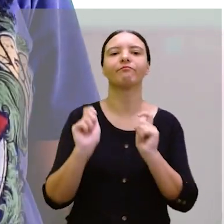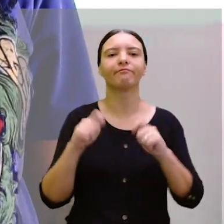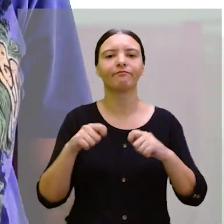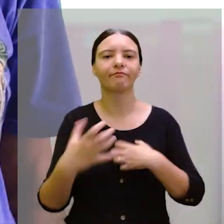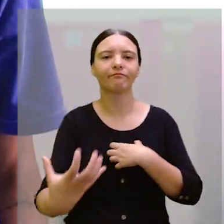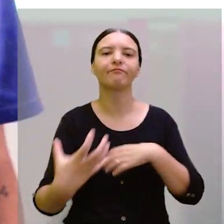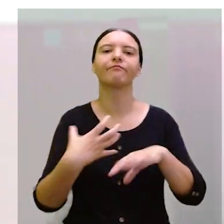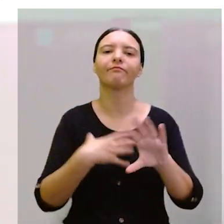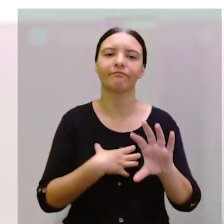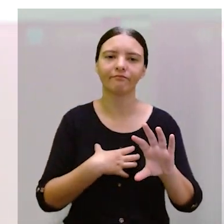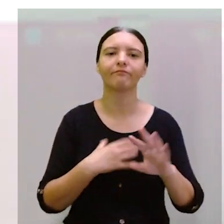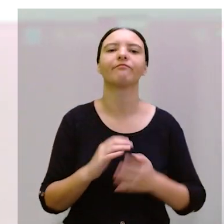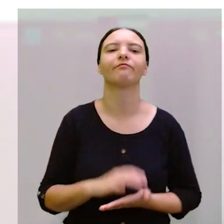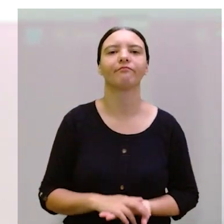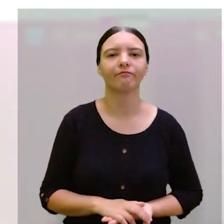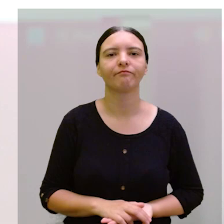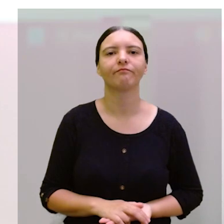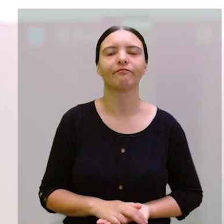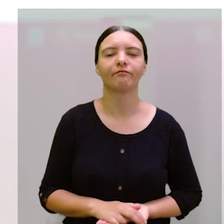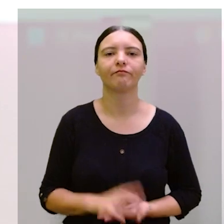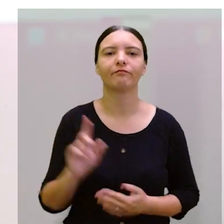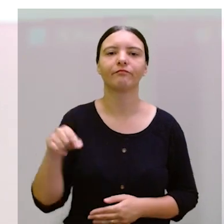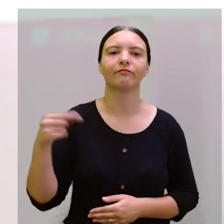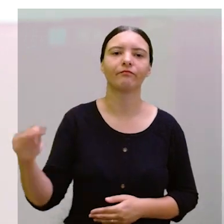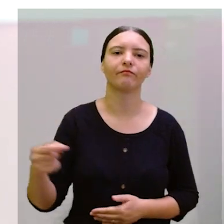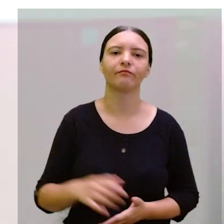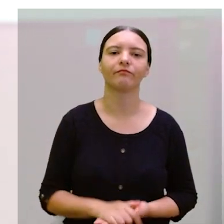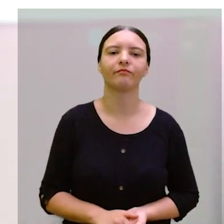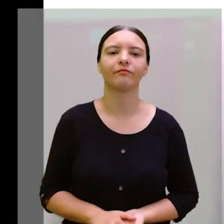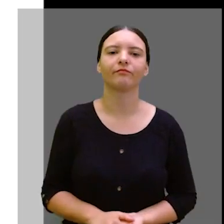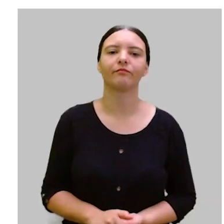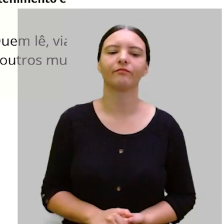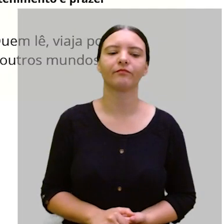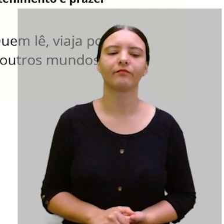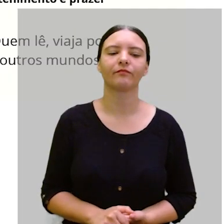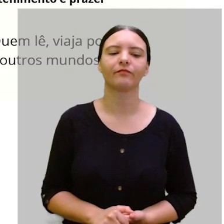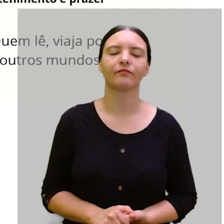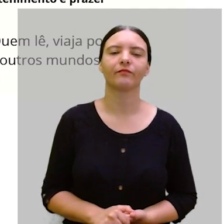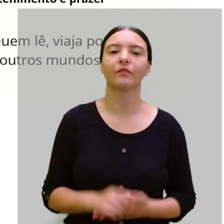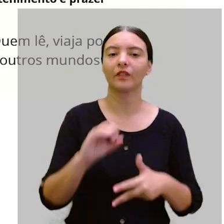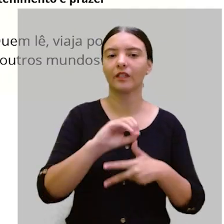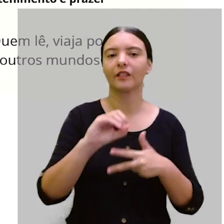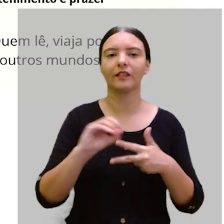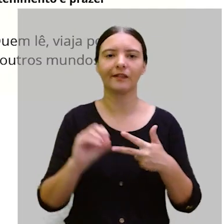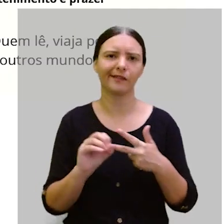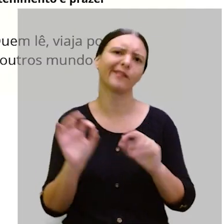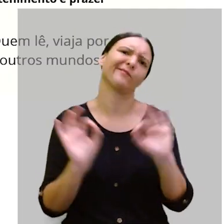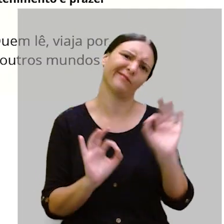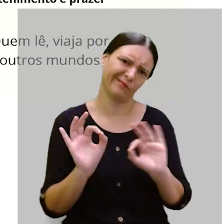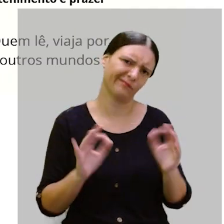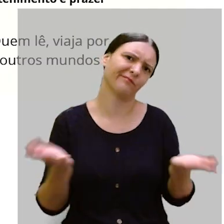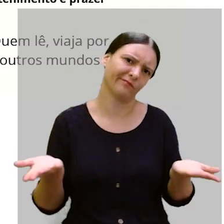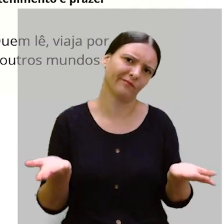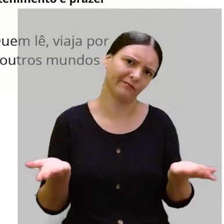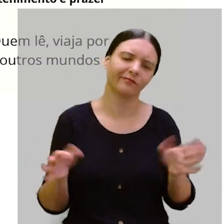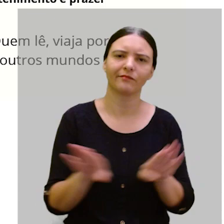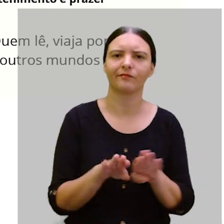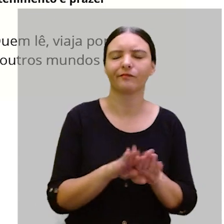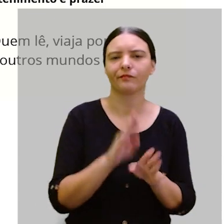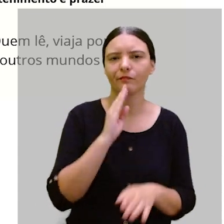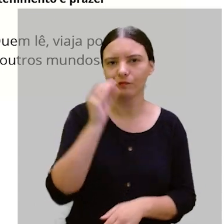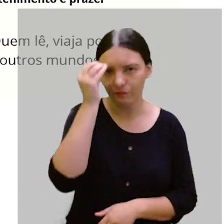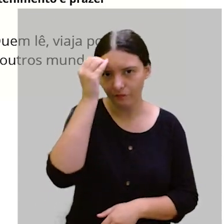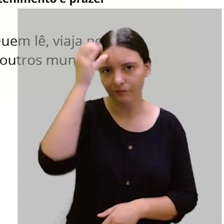de empatia, né? Próximo, por favor, Letícia. Preparação para o Enem, não preciso nem dizer. Fonte de